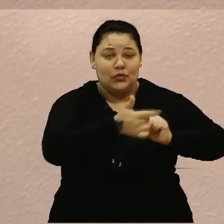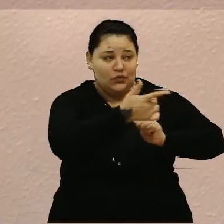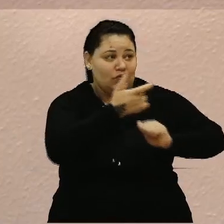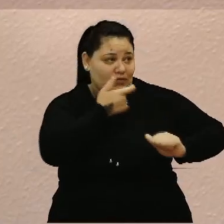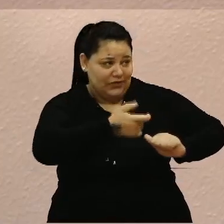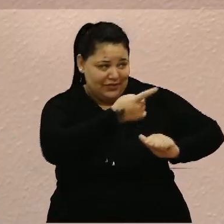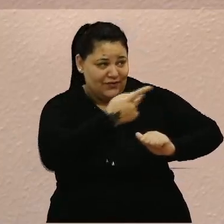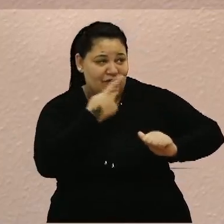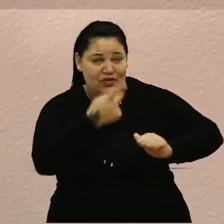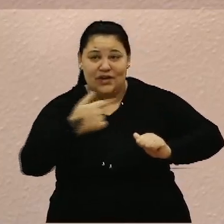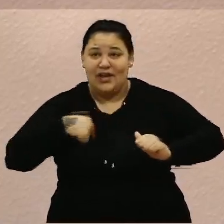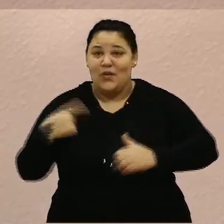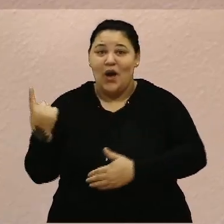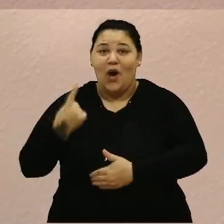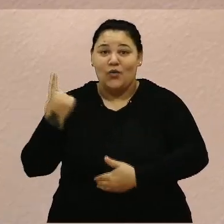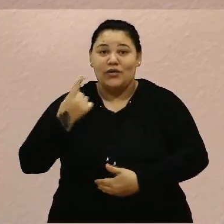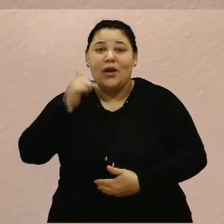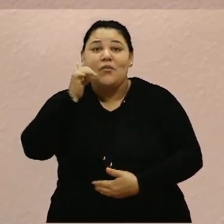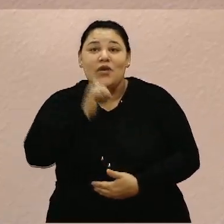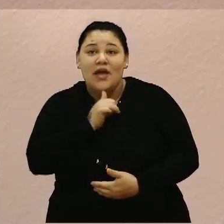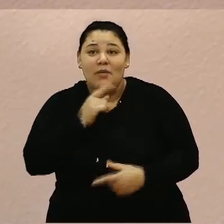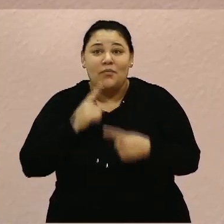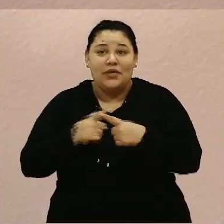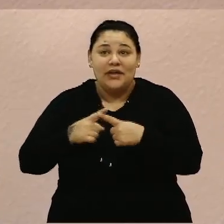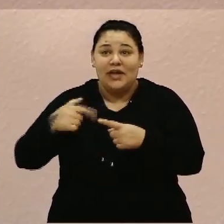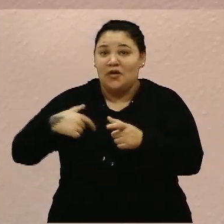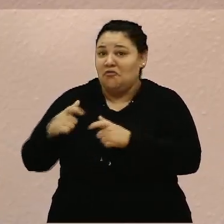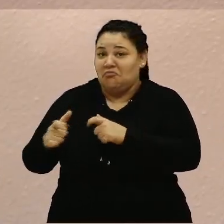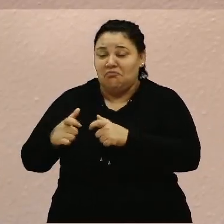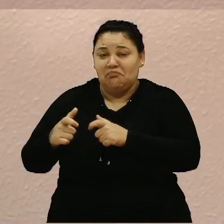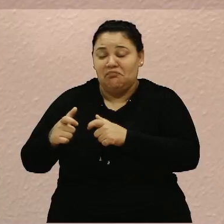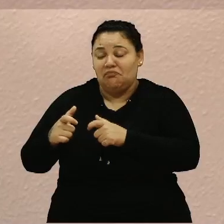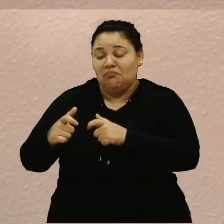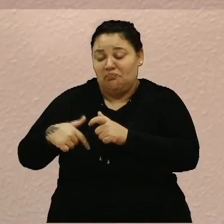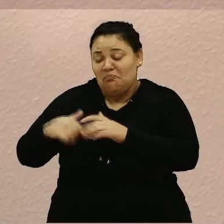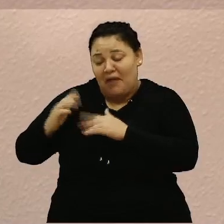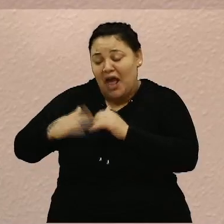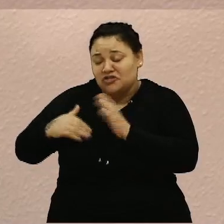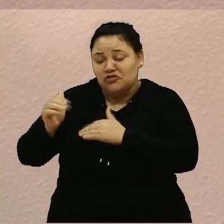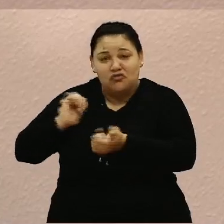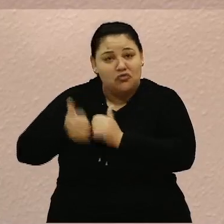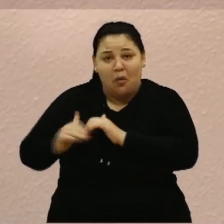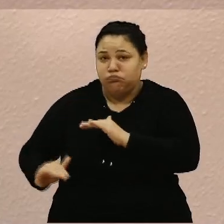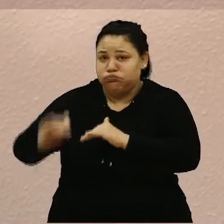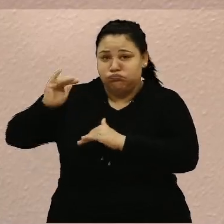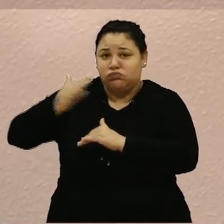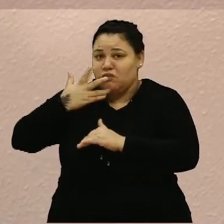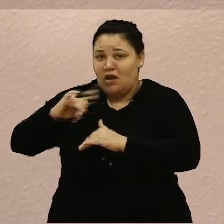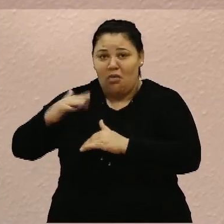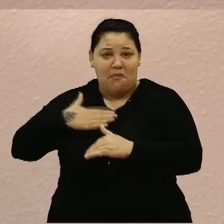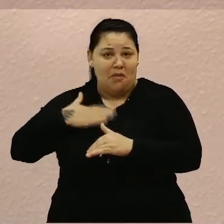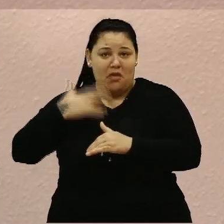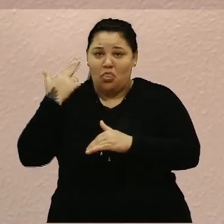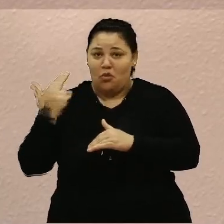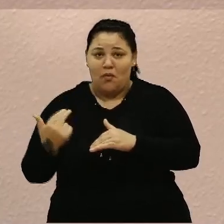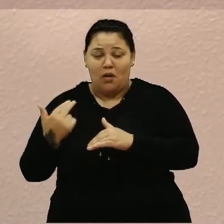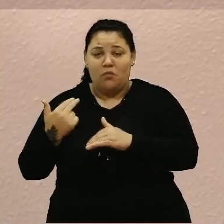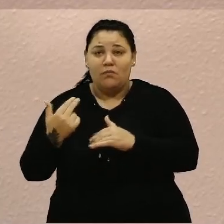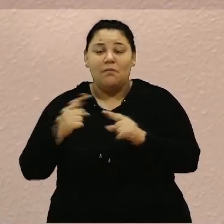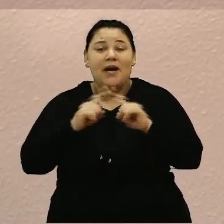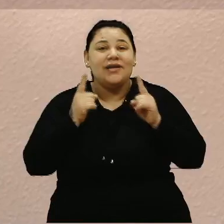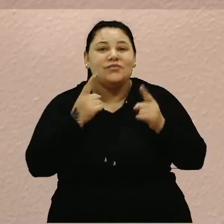que eu fui a única mulher que jogou futebol, porque jogo futebol desde criança, mas que nós sabemos que o esporte é algo que